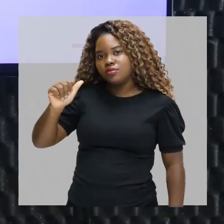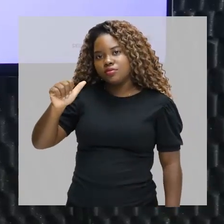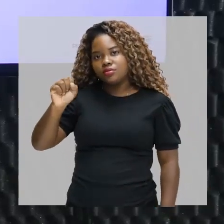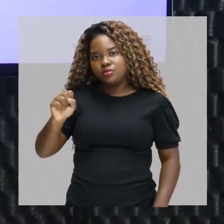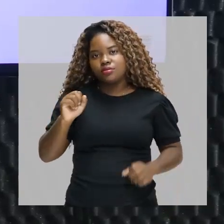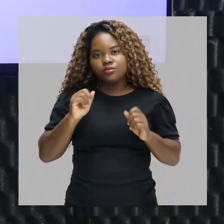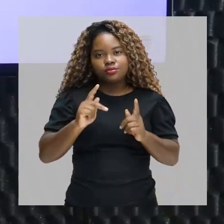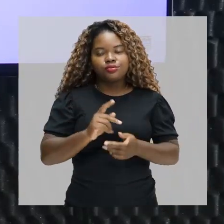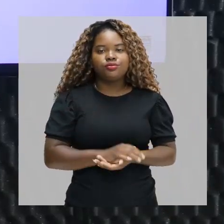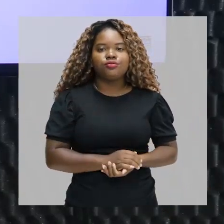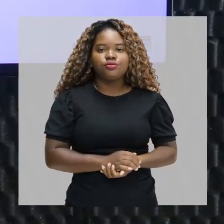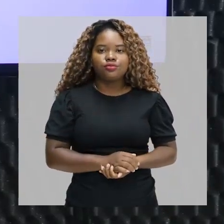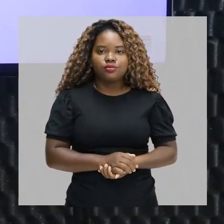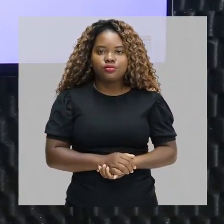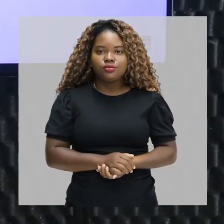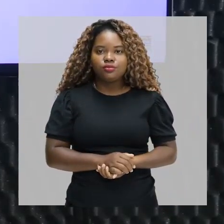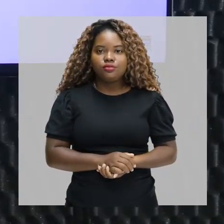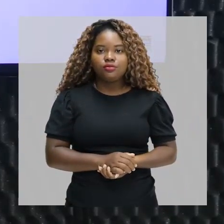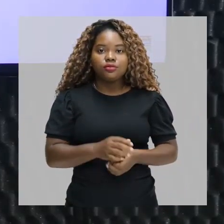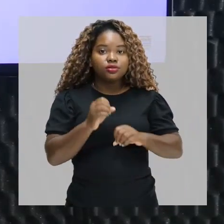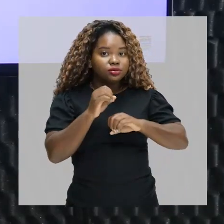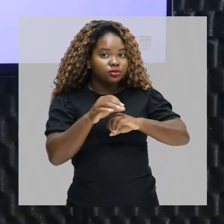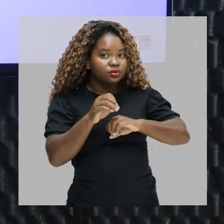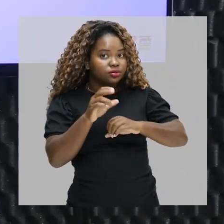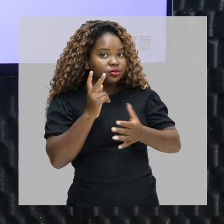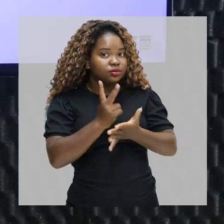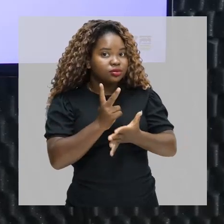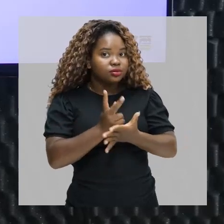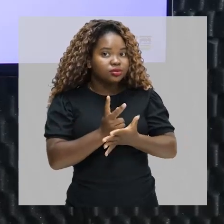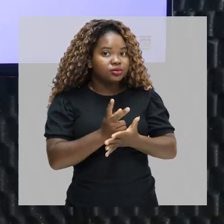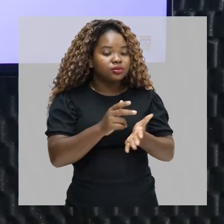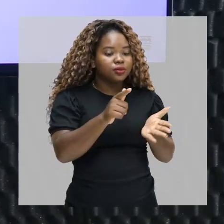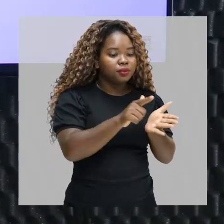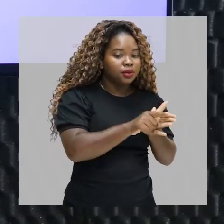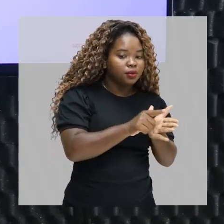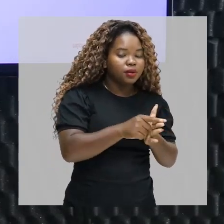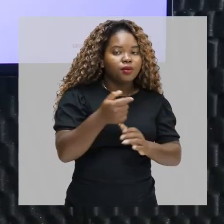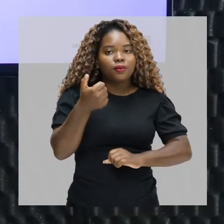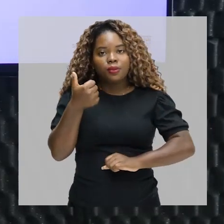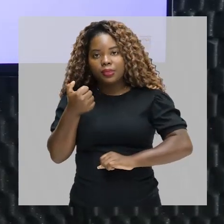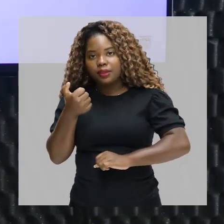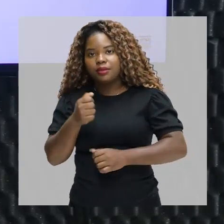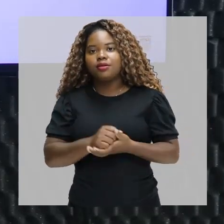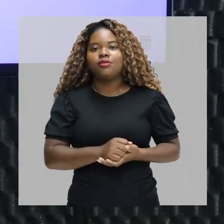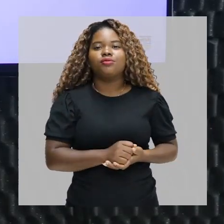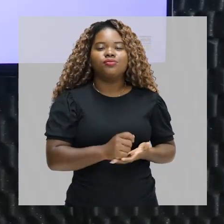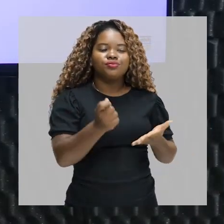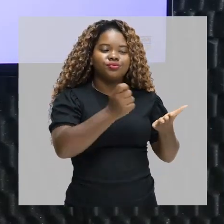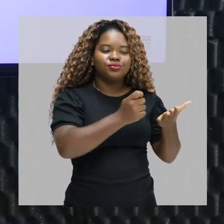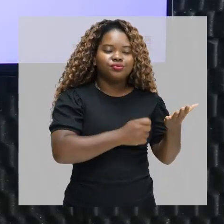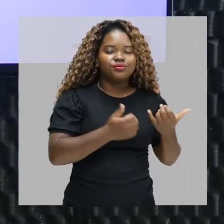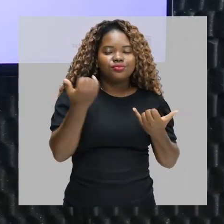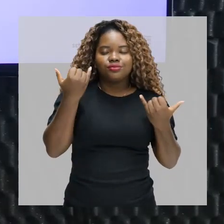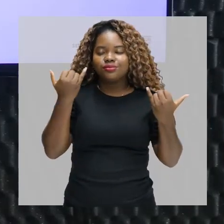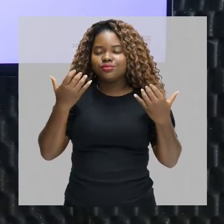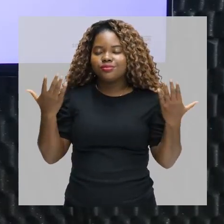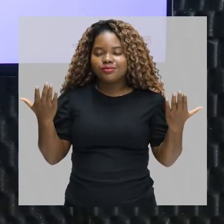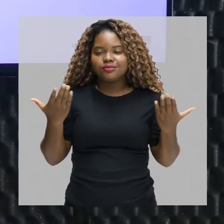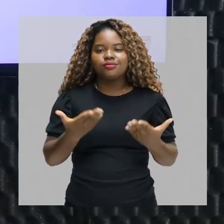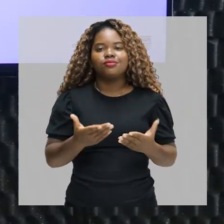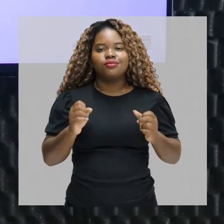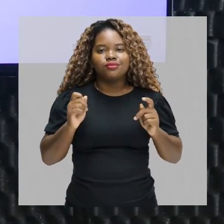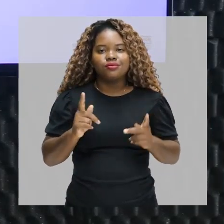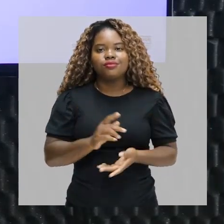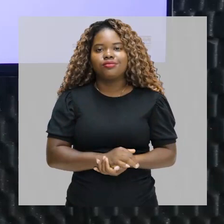Então, aquela dica de sempre, papel, caneta, tá ok? Faça suas anotações. Tá,